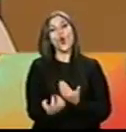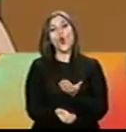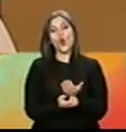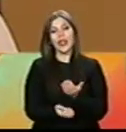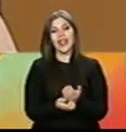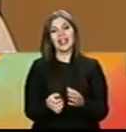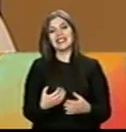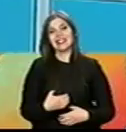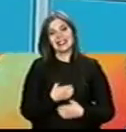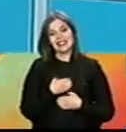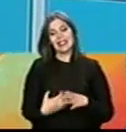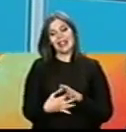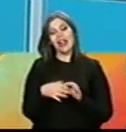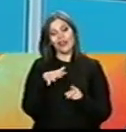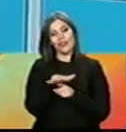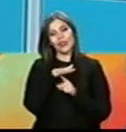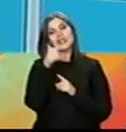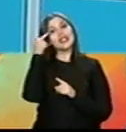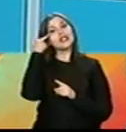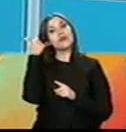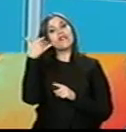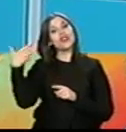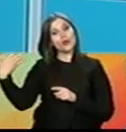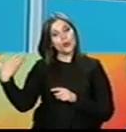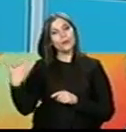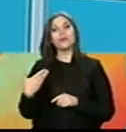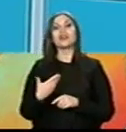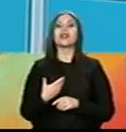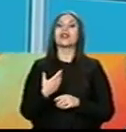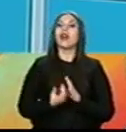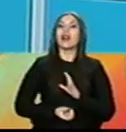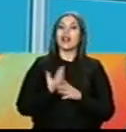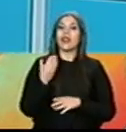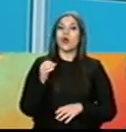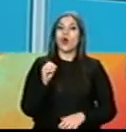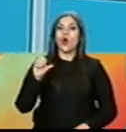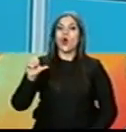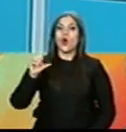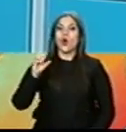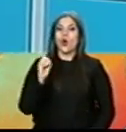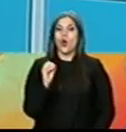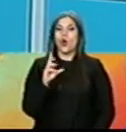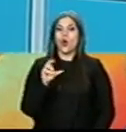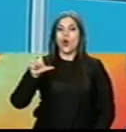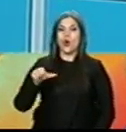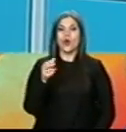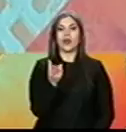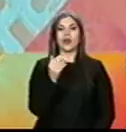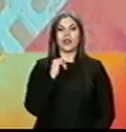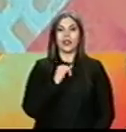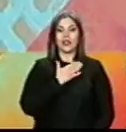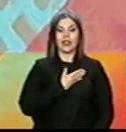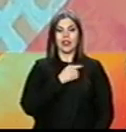que foi pensado e foi elaborado pela Orquídea, que é, portanto, a diretora da